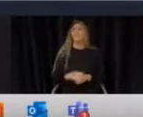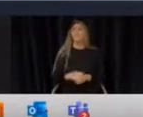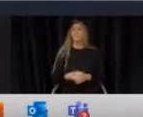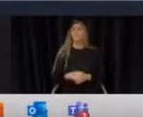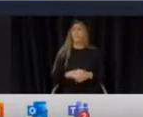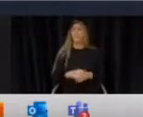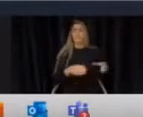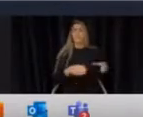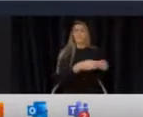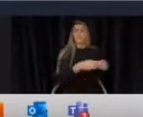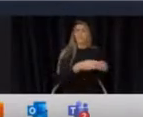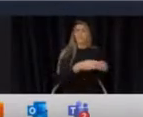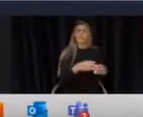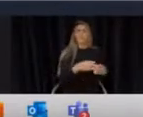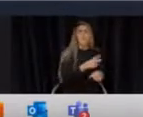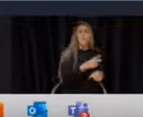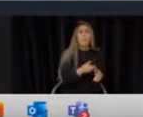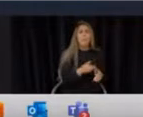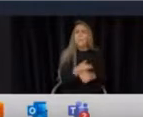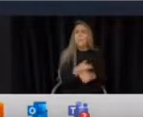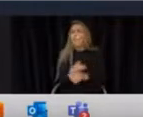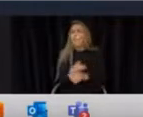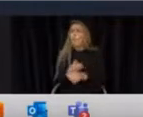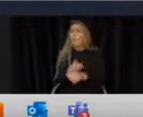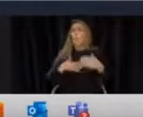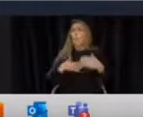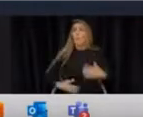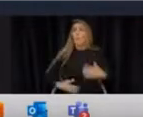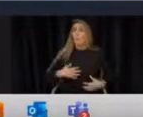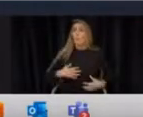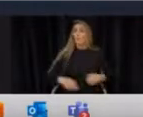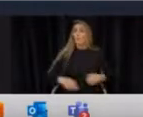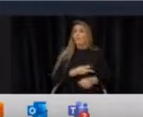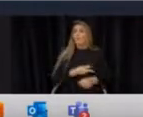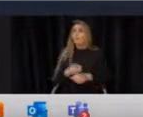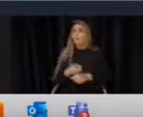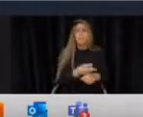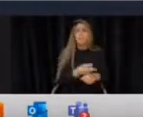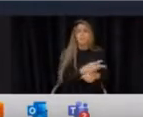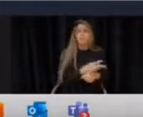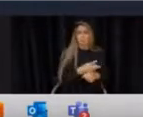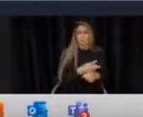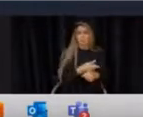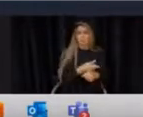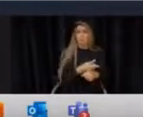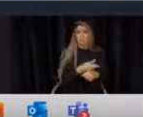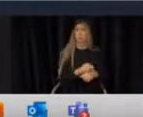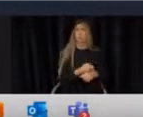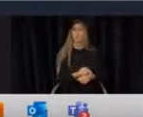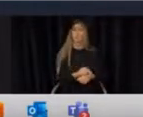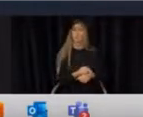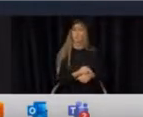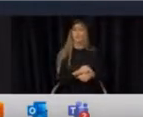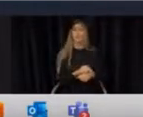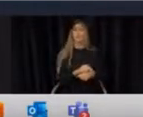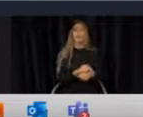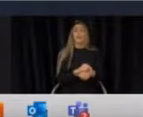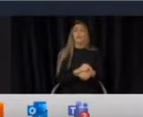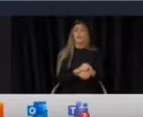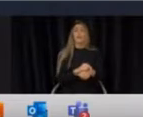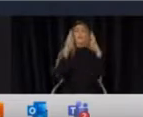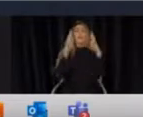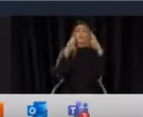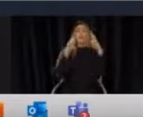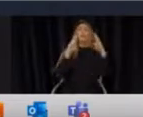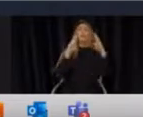elas são um apoio da Central Estadual de Transplantes, e ela fica responsável por viabilizar doadores de